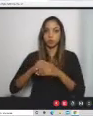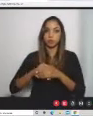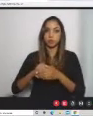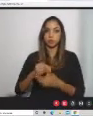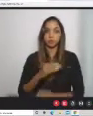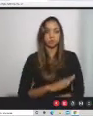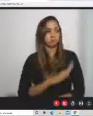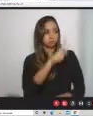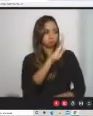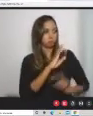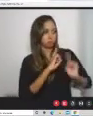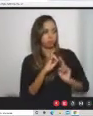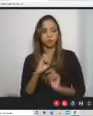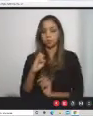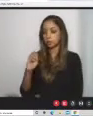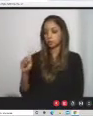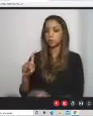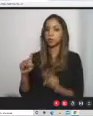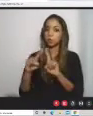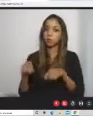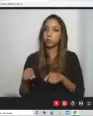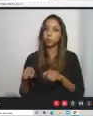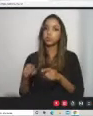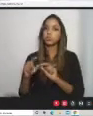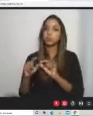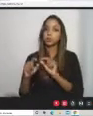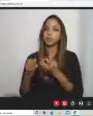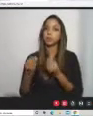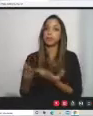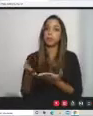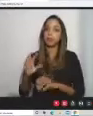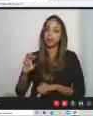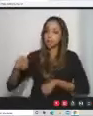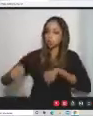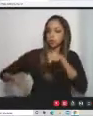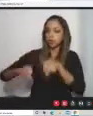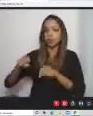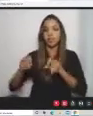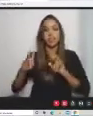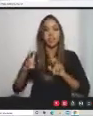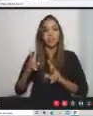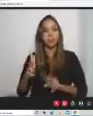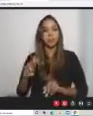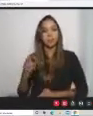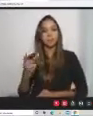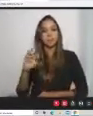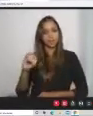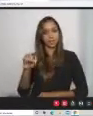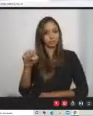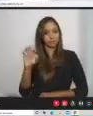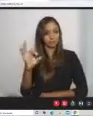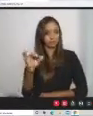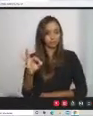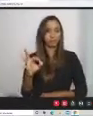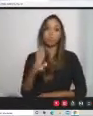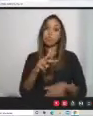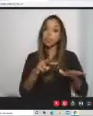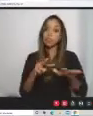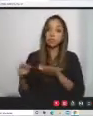Pois não. Esse projeto é para que os ciclistas, como o vereador Binho de Ambrós, né, ele seja na semana do